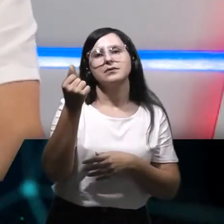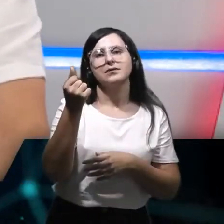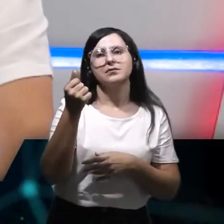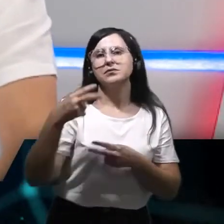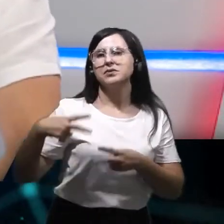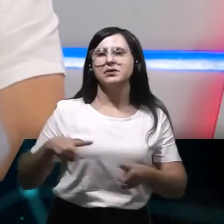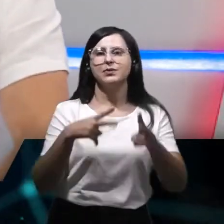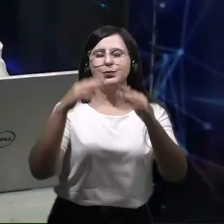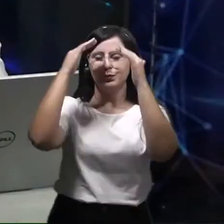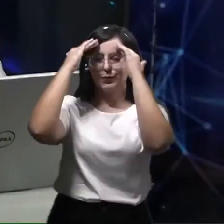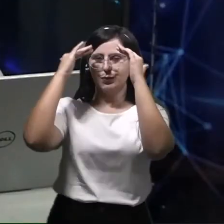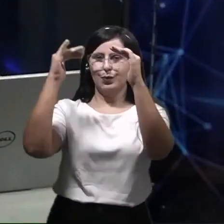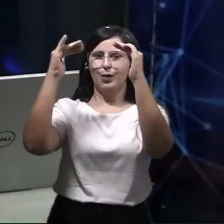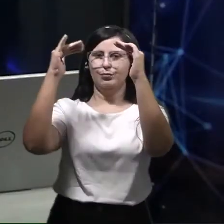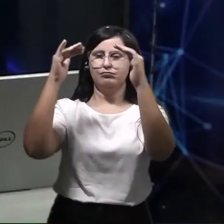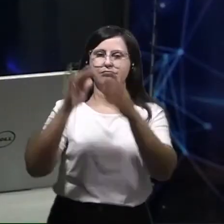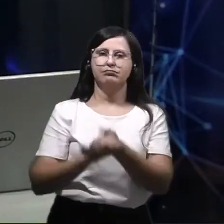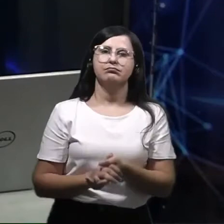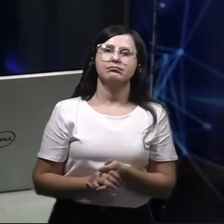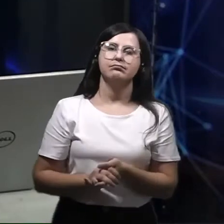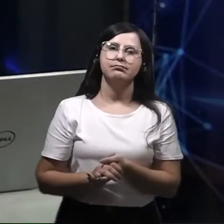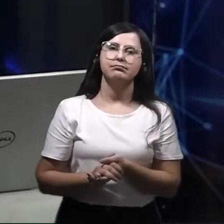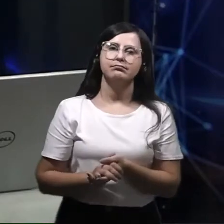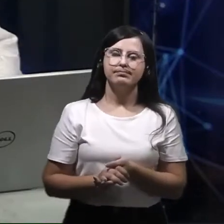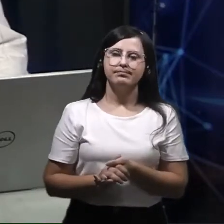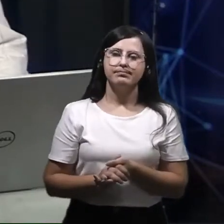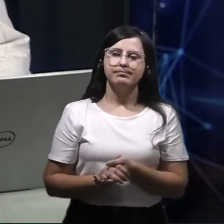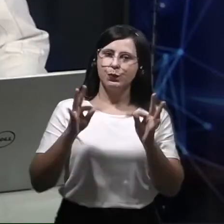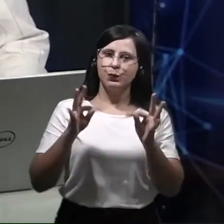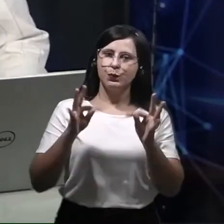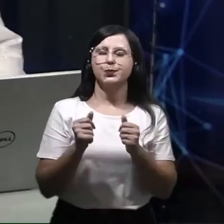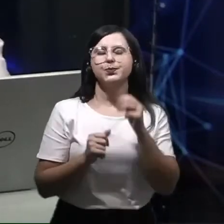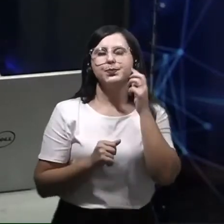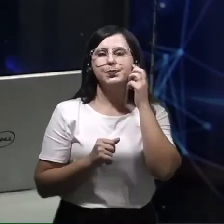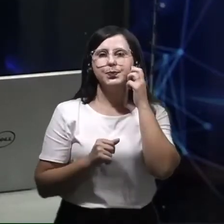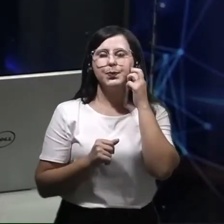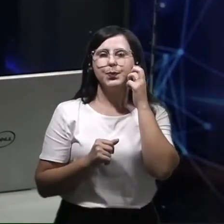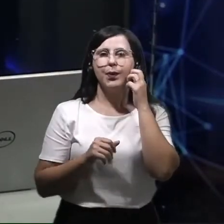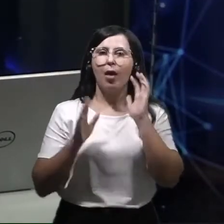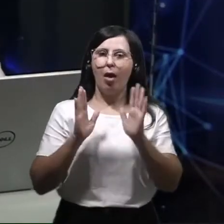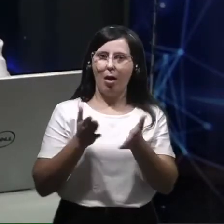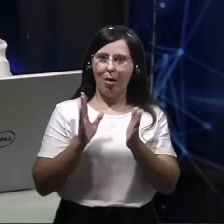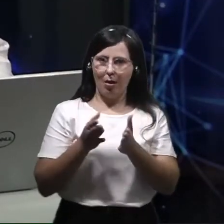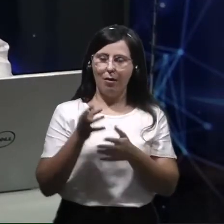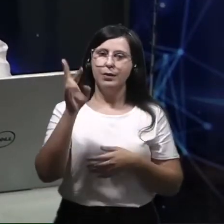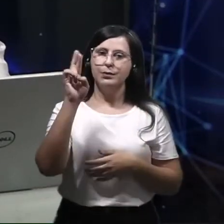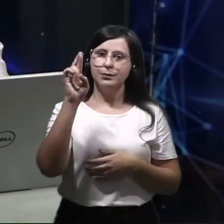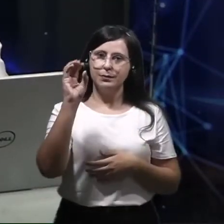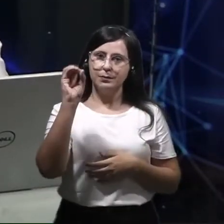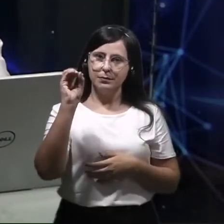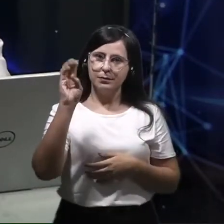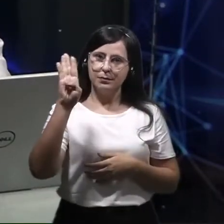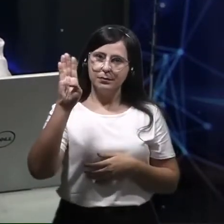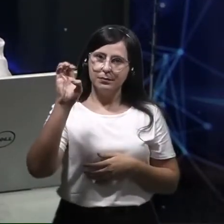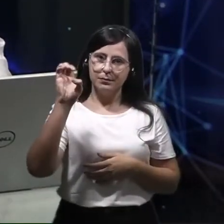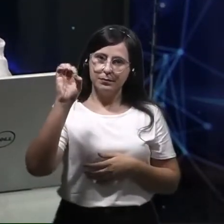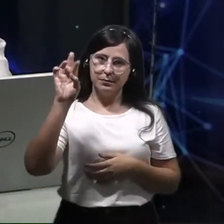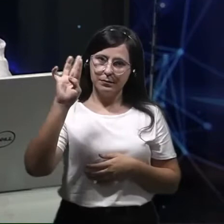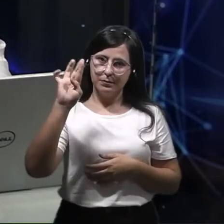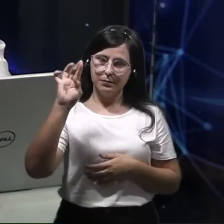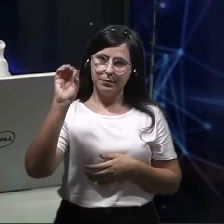seus compromissos. Seguindo então com as regras, o candidato Roberto Asfora deverá agora destinar sua pergunta a um candidato que ainda não